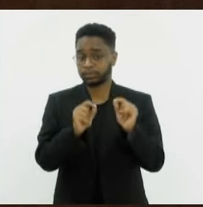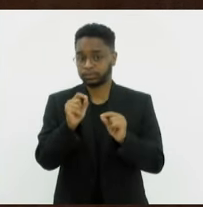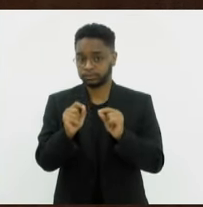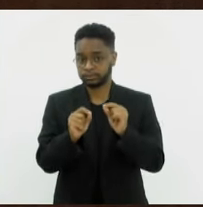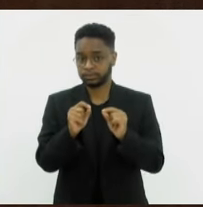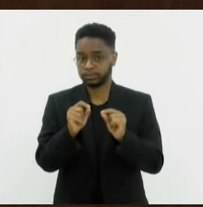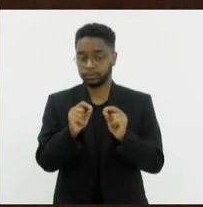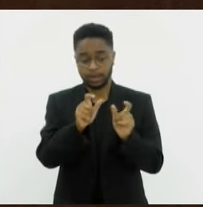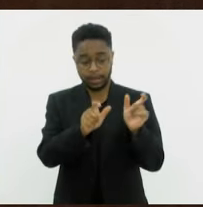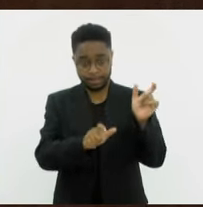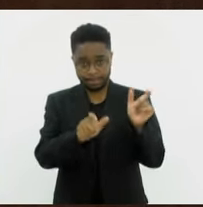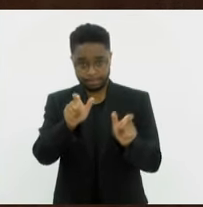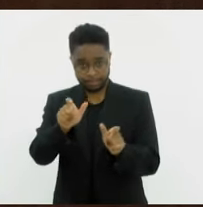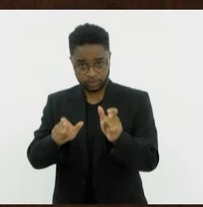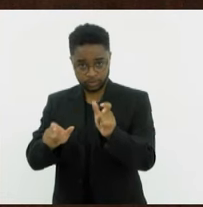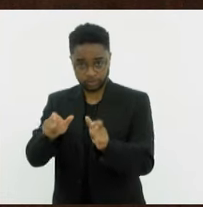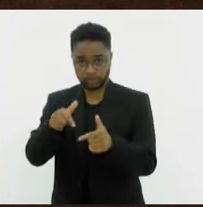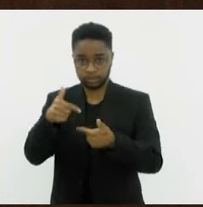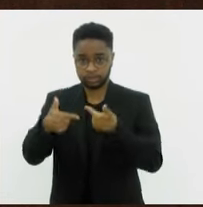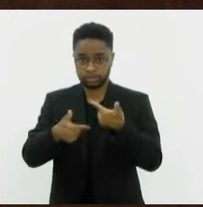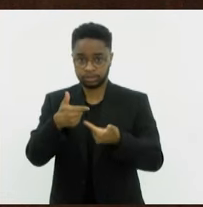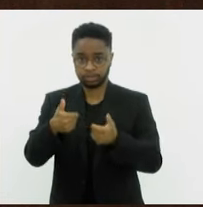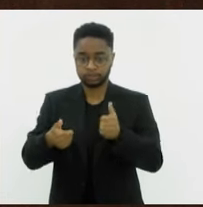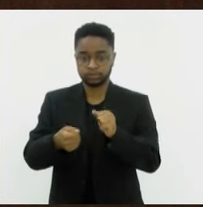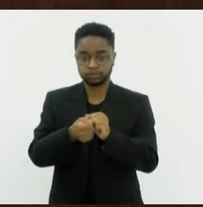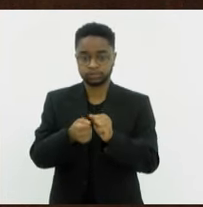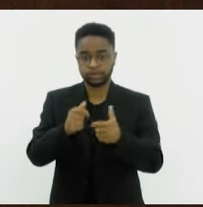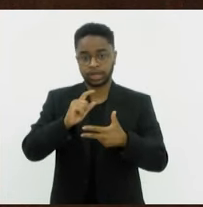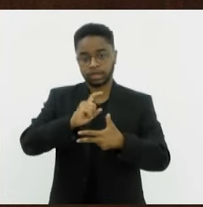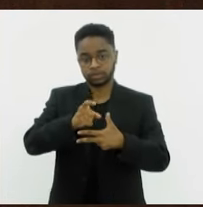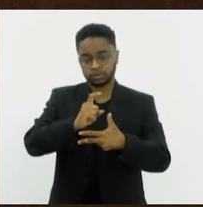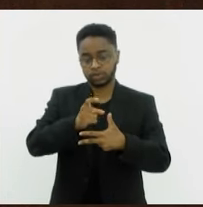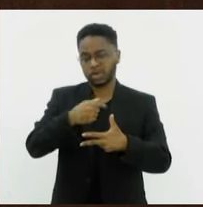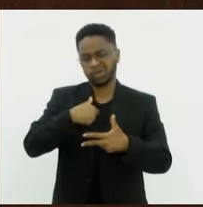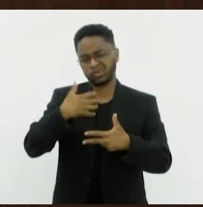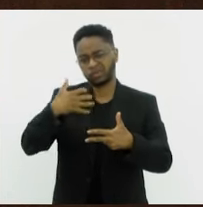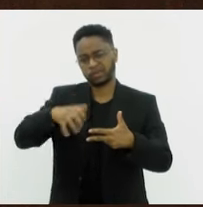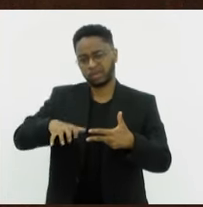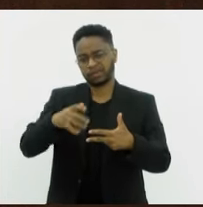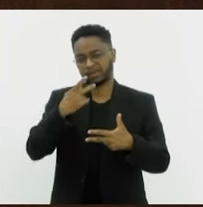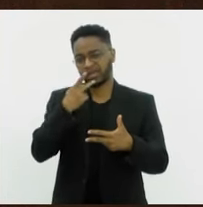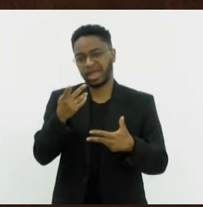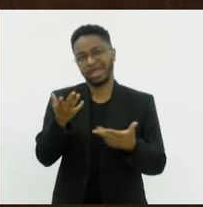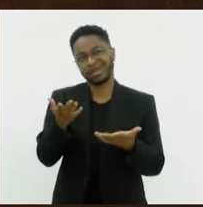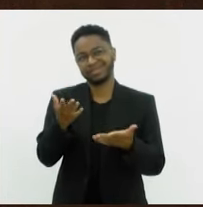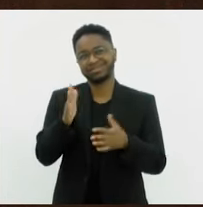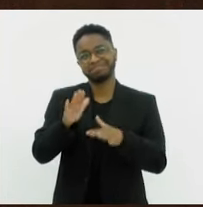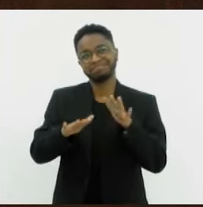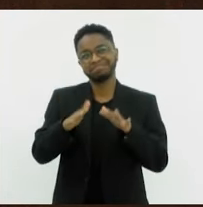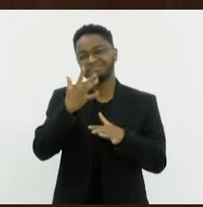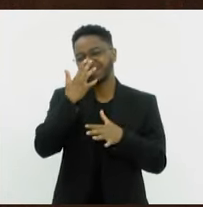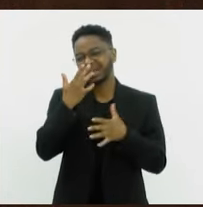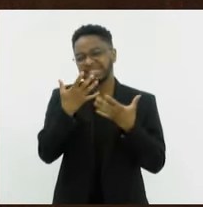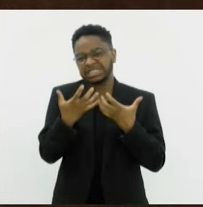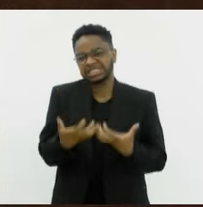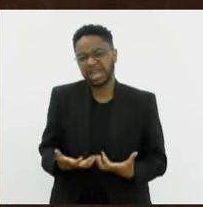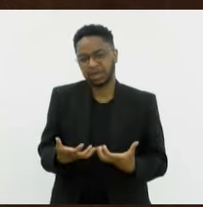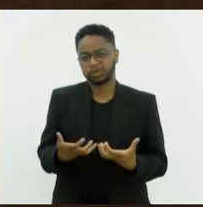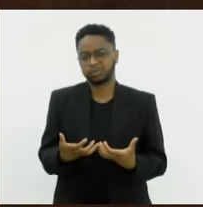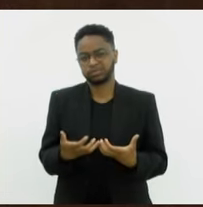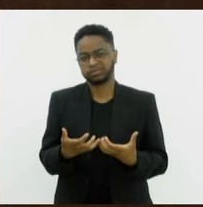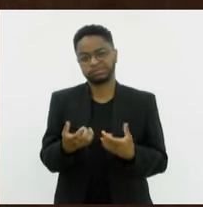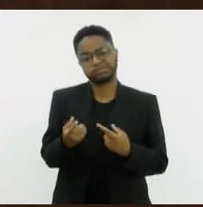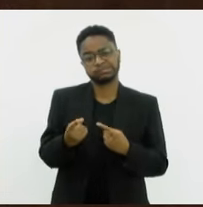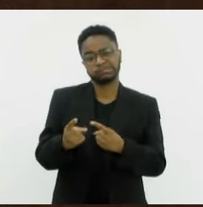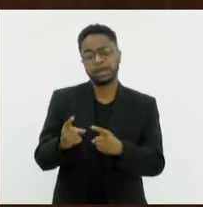algumas pessoas do executivo, não quero aqui, porque senão parece que, pô, mas está sendo chato com o prefeito da cidade,